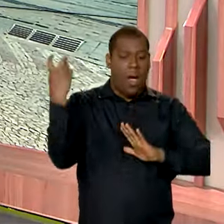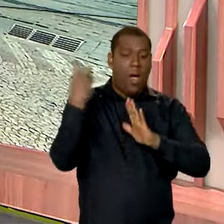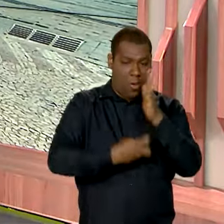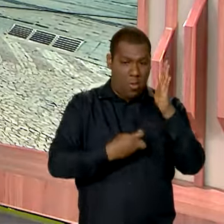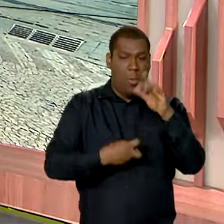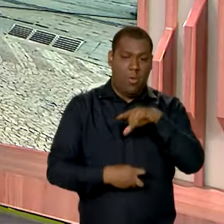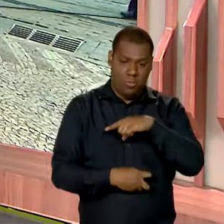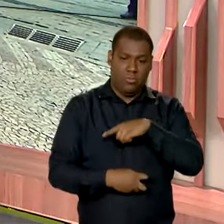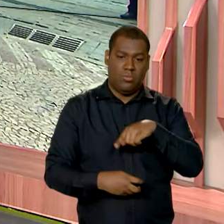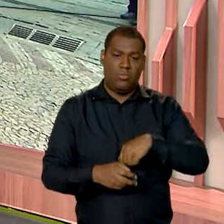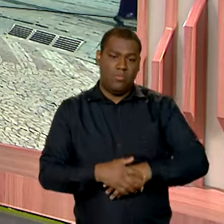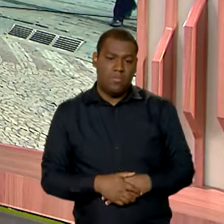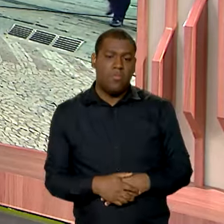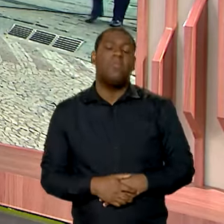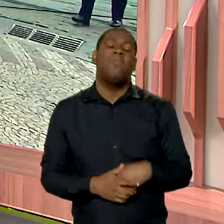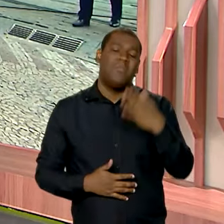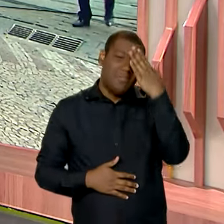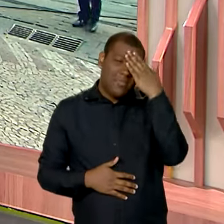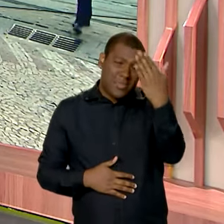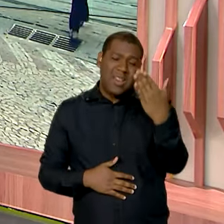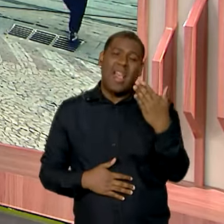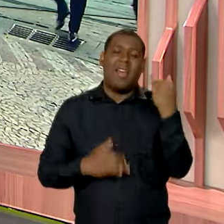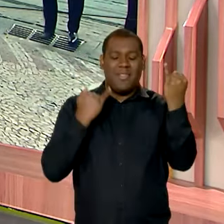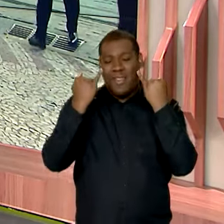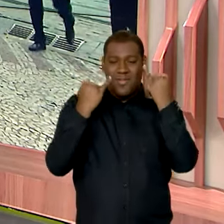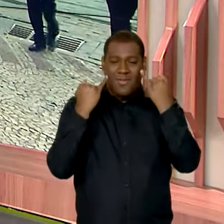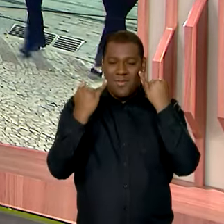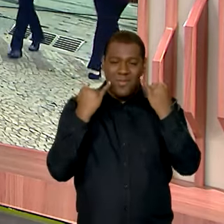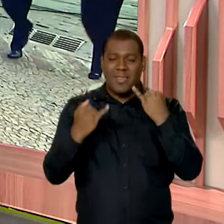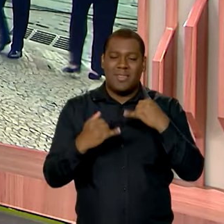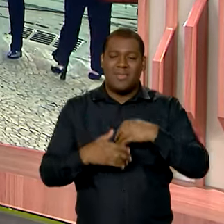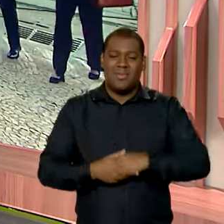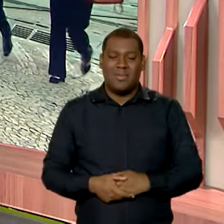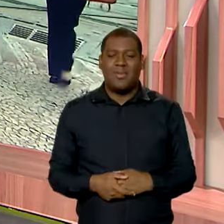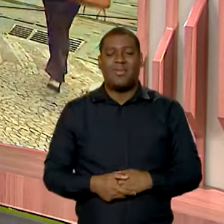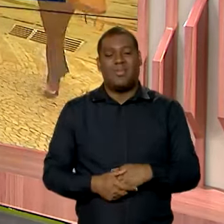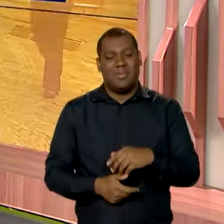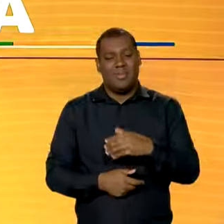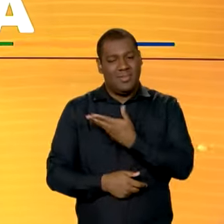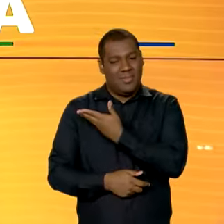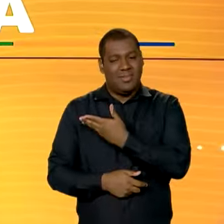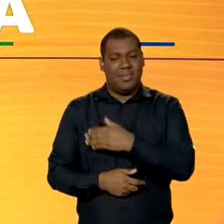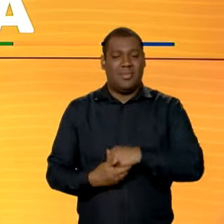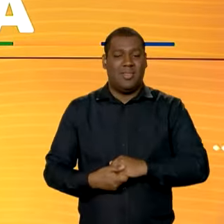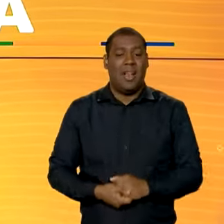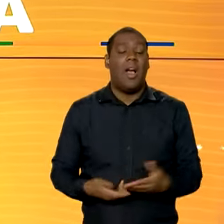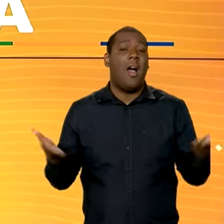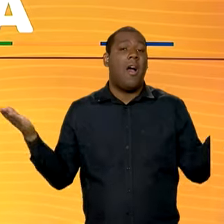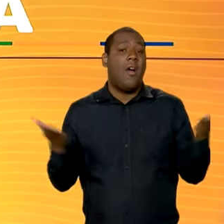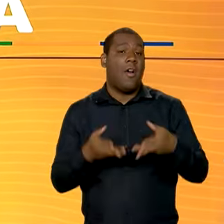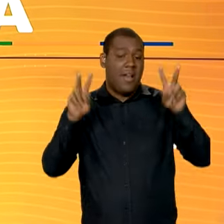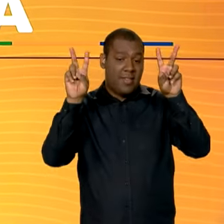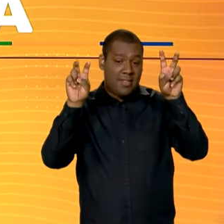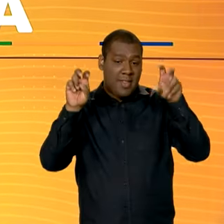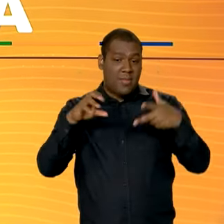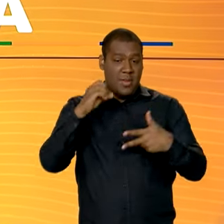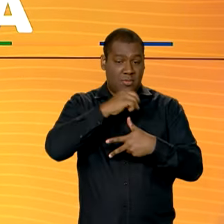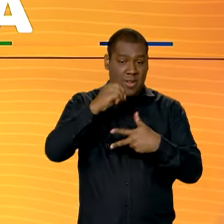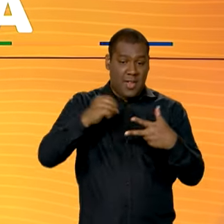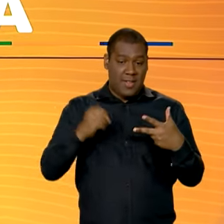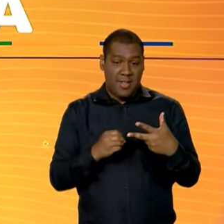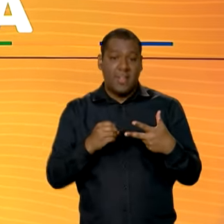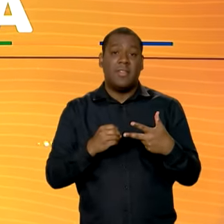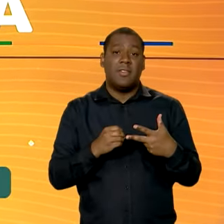Ok, Flávia Grossi, obrigada pelas informações. Bom trabalho para você, direto do Rio de Janeiro. E o assunto agora é o Enem. As